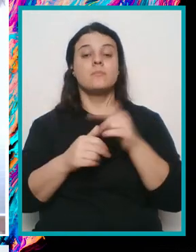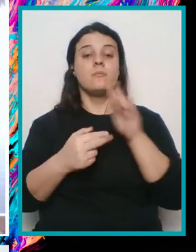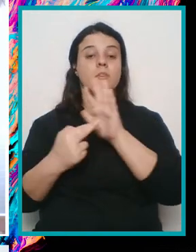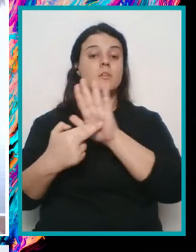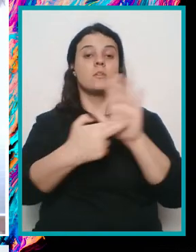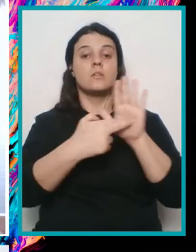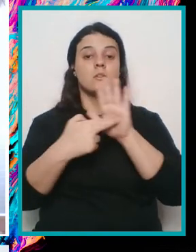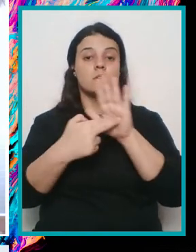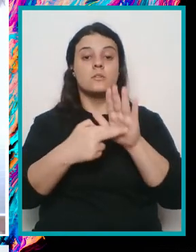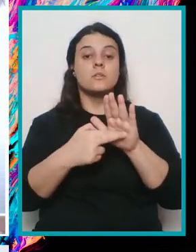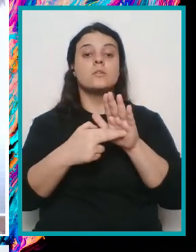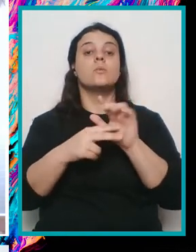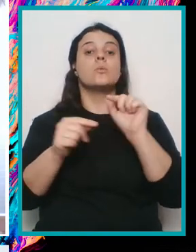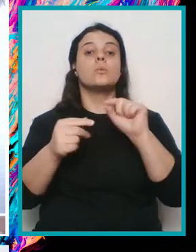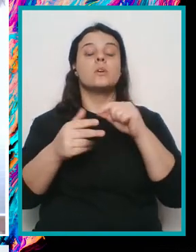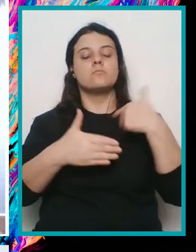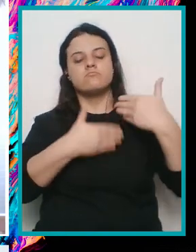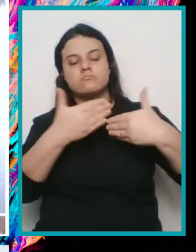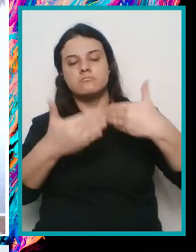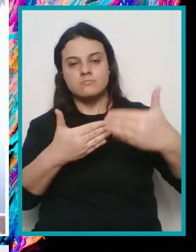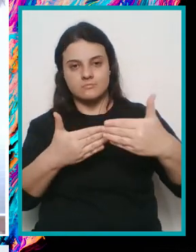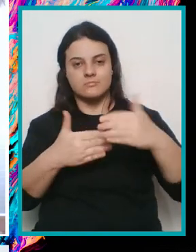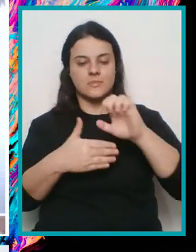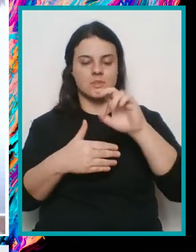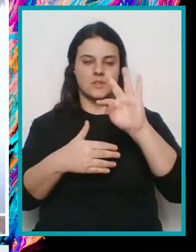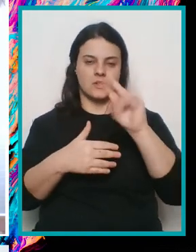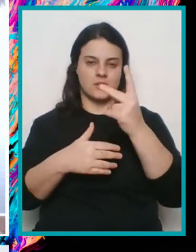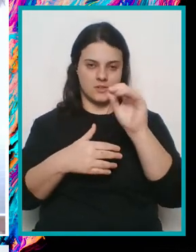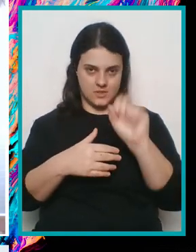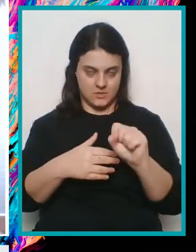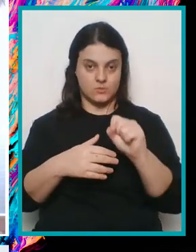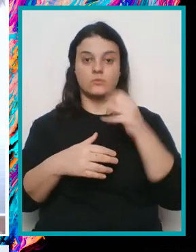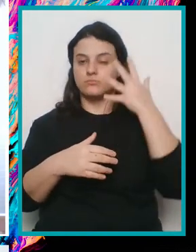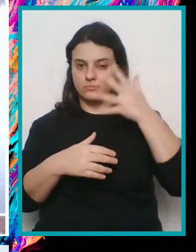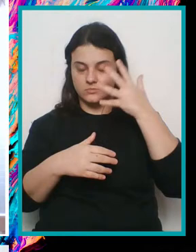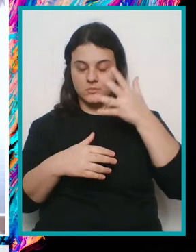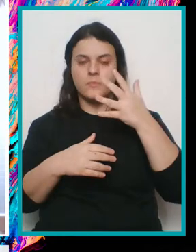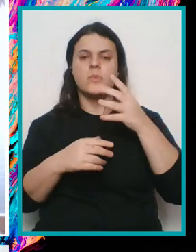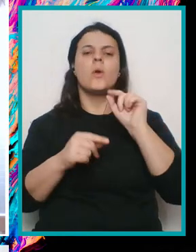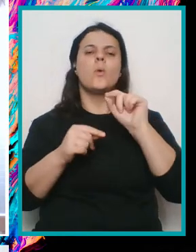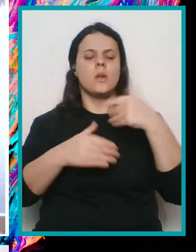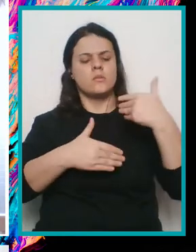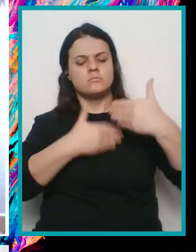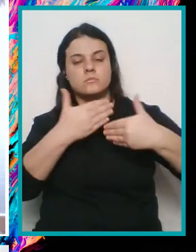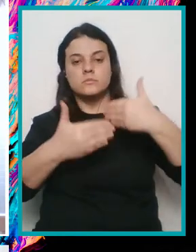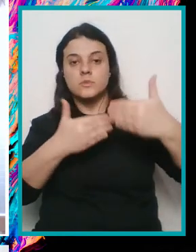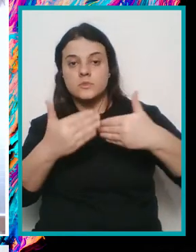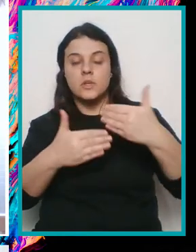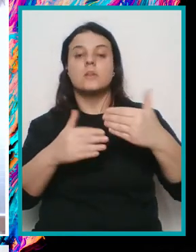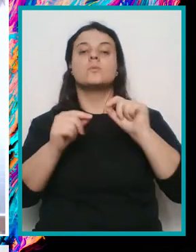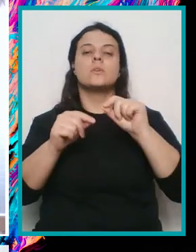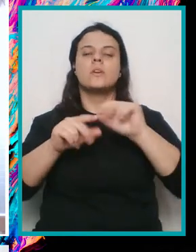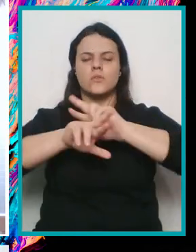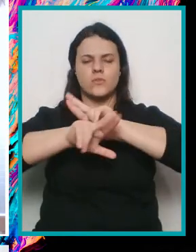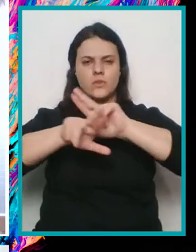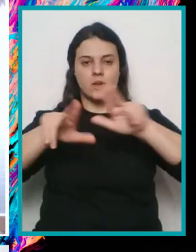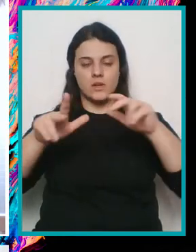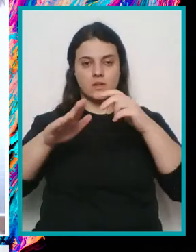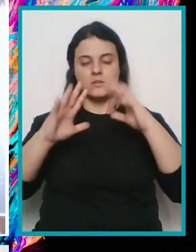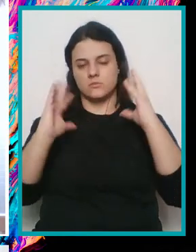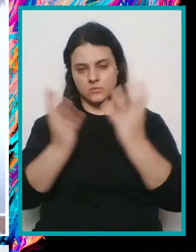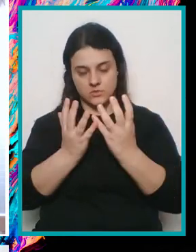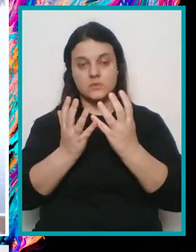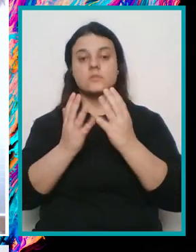nas atividades de clima ao longo da Conferência ETOS. A CBMC é resultado de um processo de construção entre diversas organizações,